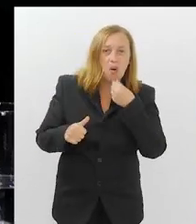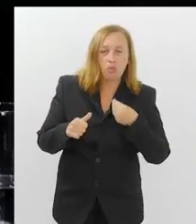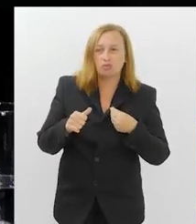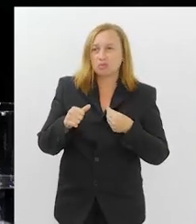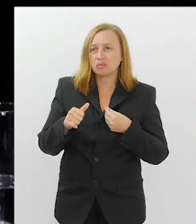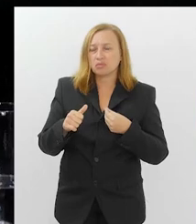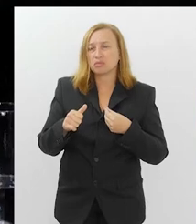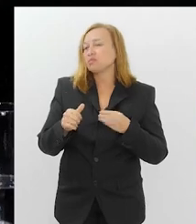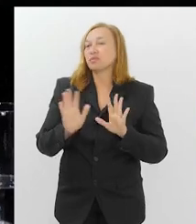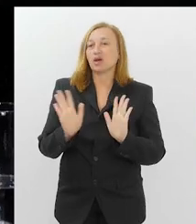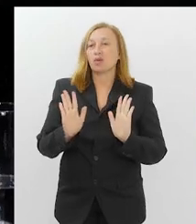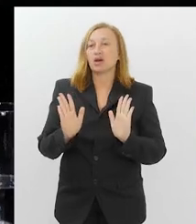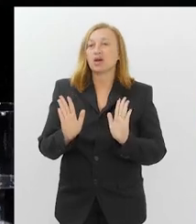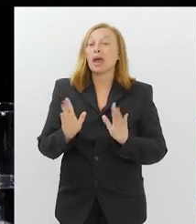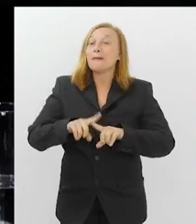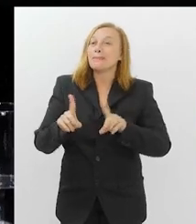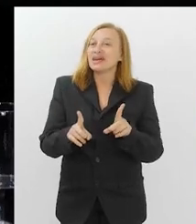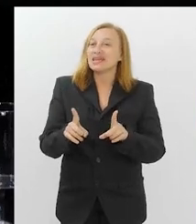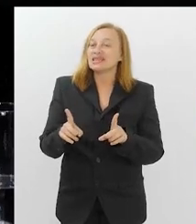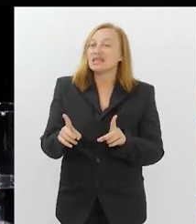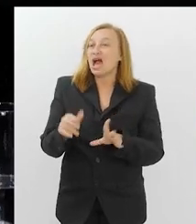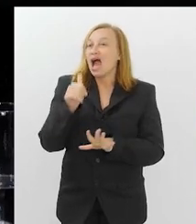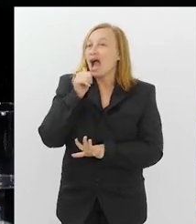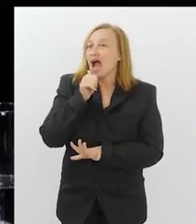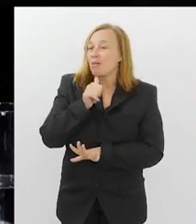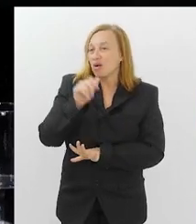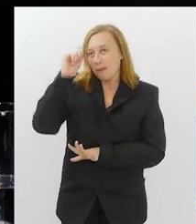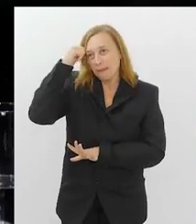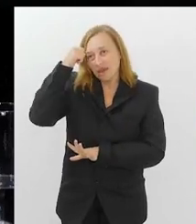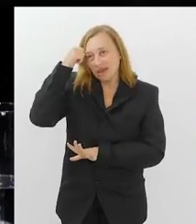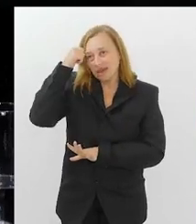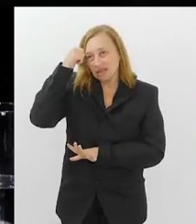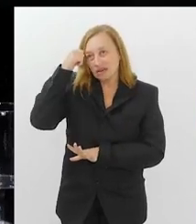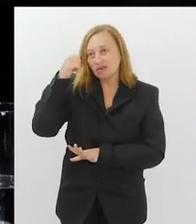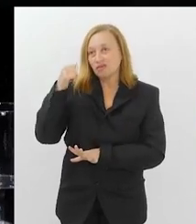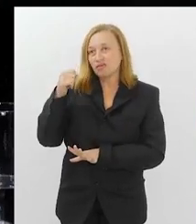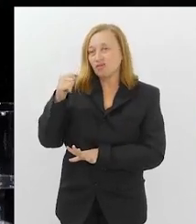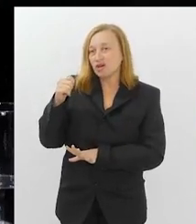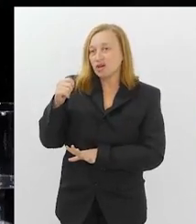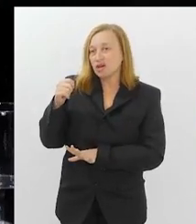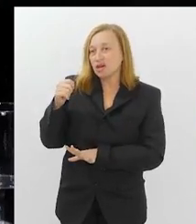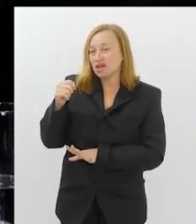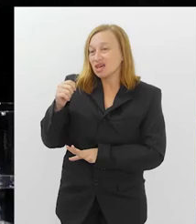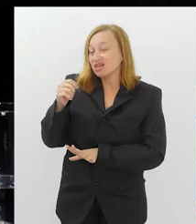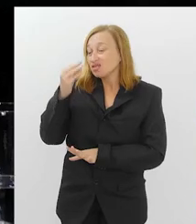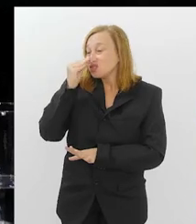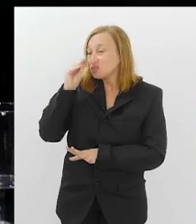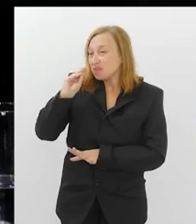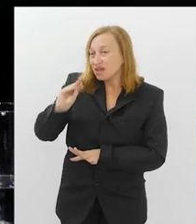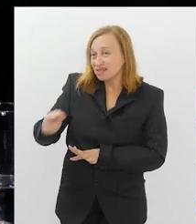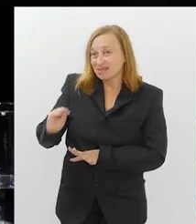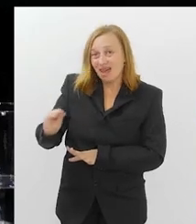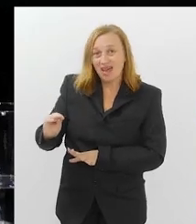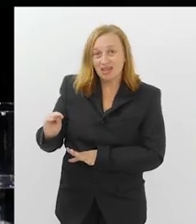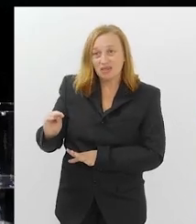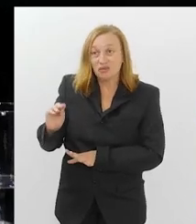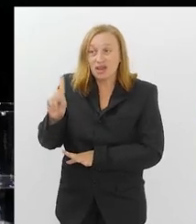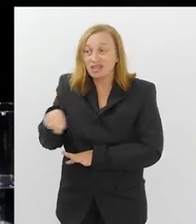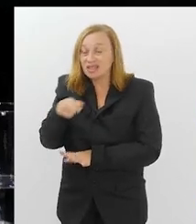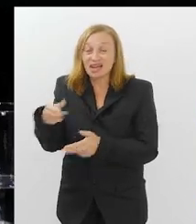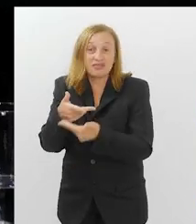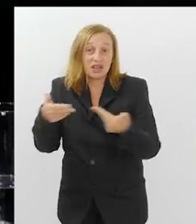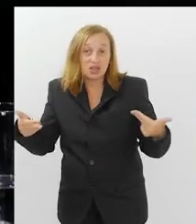Mas essa mulher preta, ela foi negada tantas coisas, principalmente o acesso a muita coisa, que ela não sabe, parece